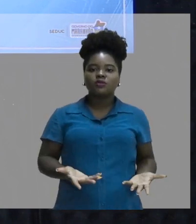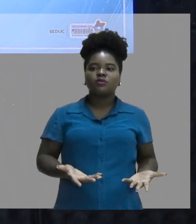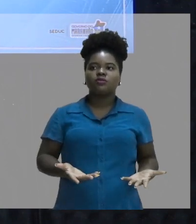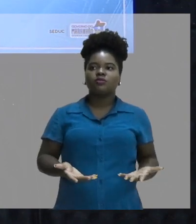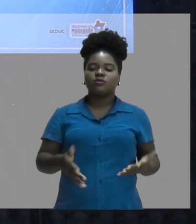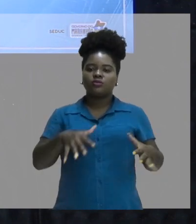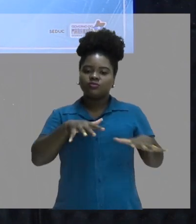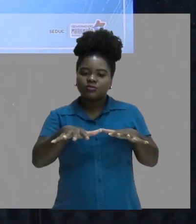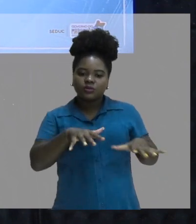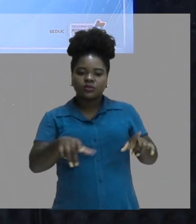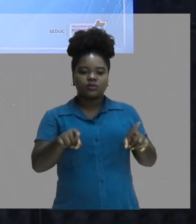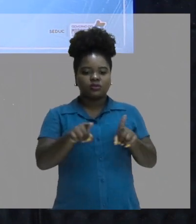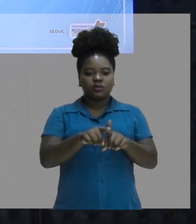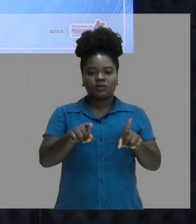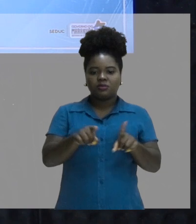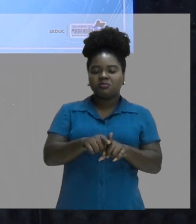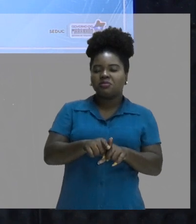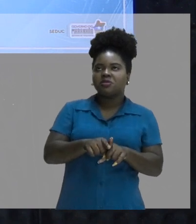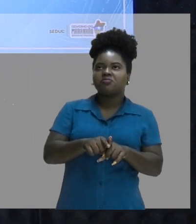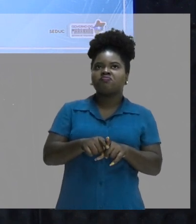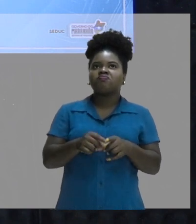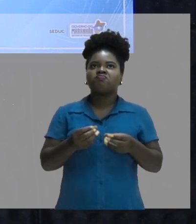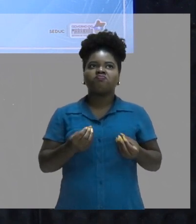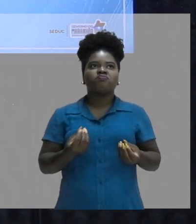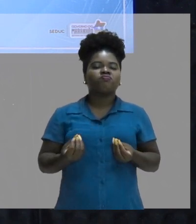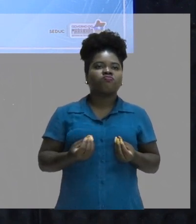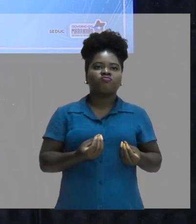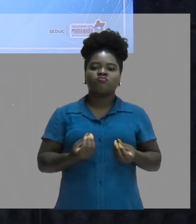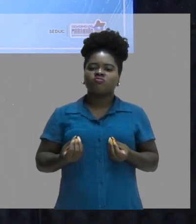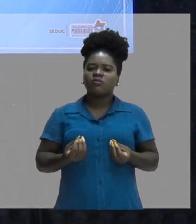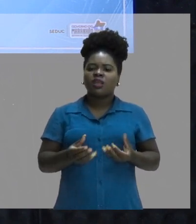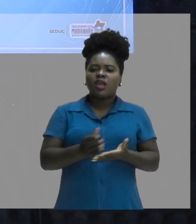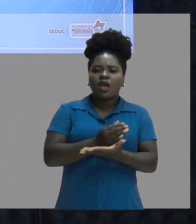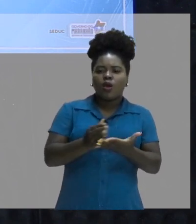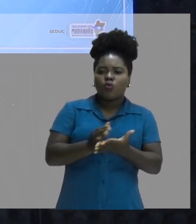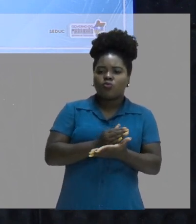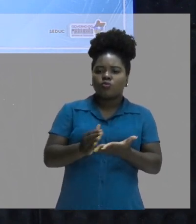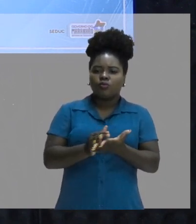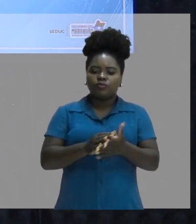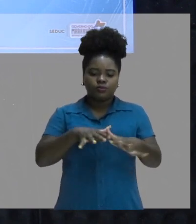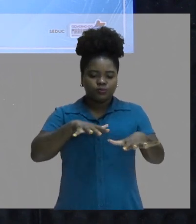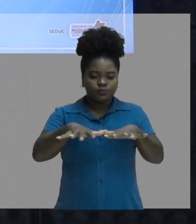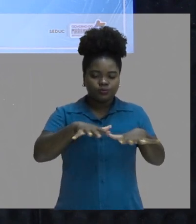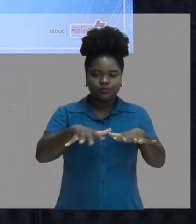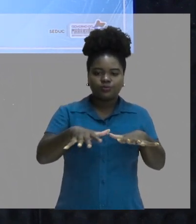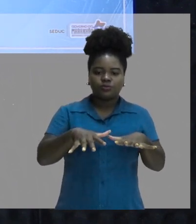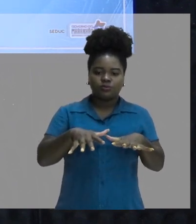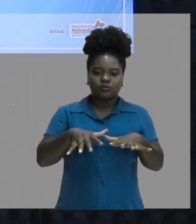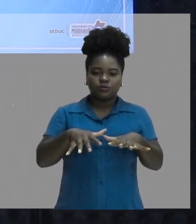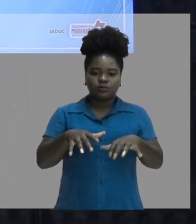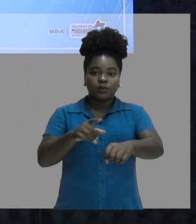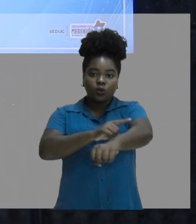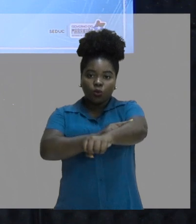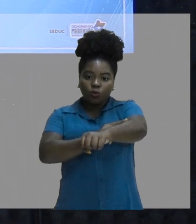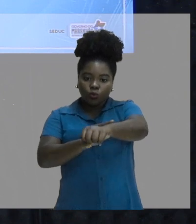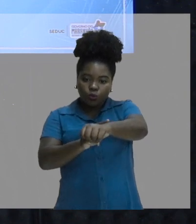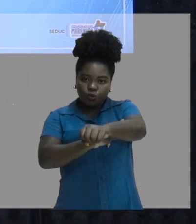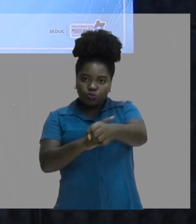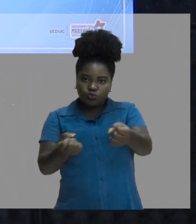de excitabilidade de algumas unidades motoras, esses músculos eles se